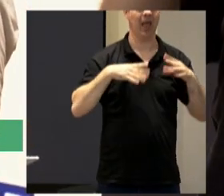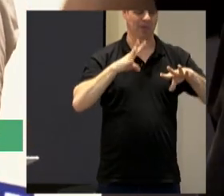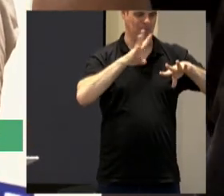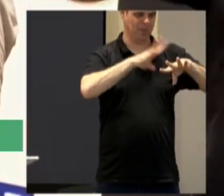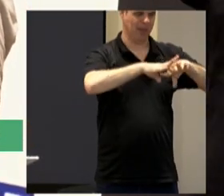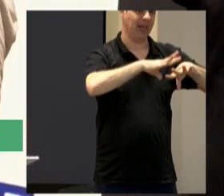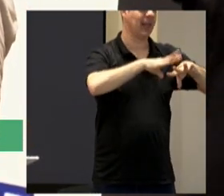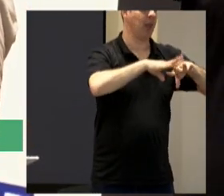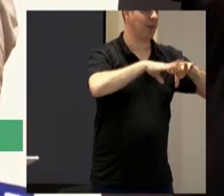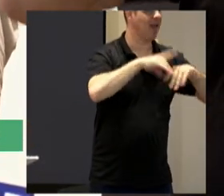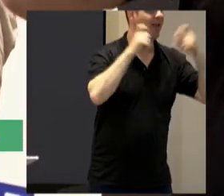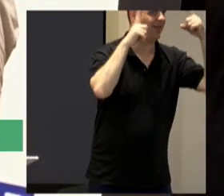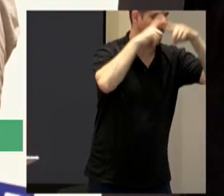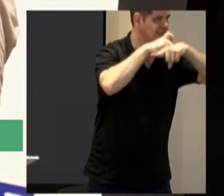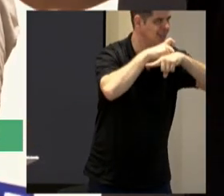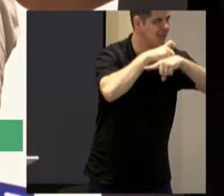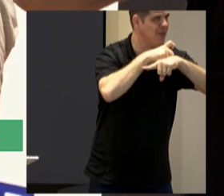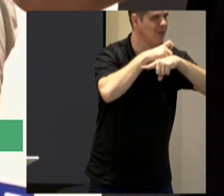matemática.